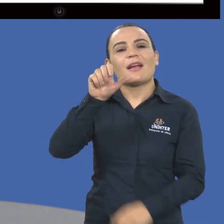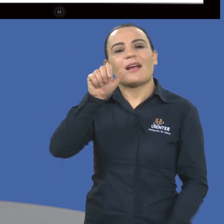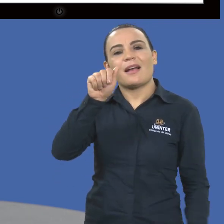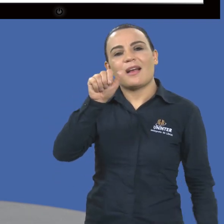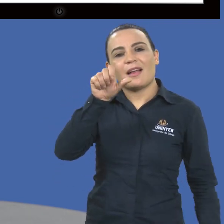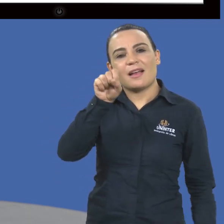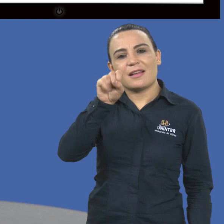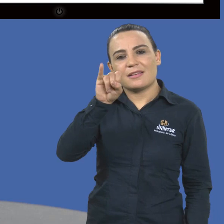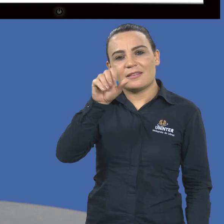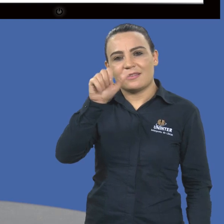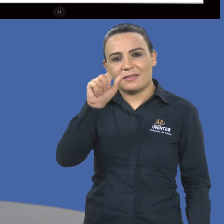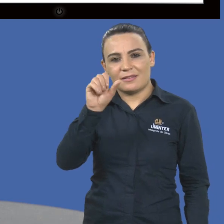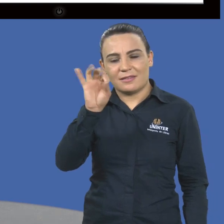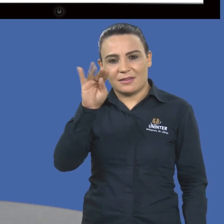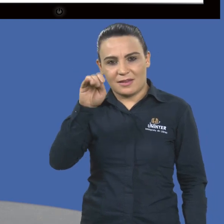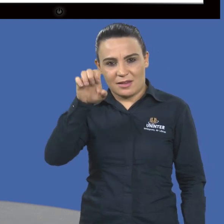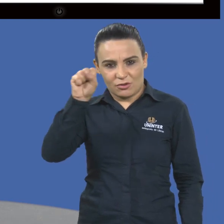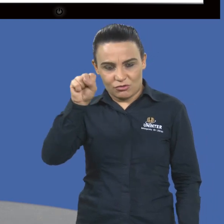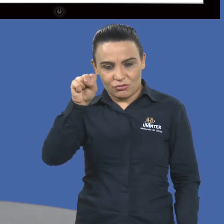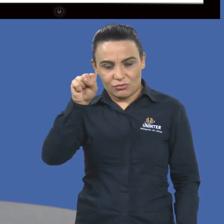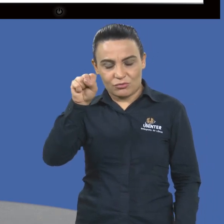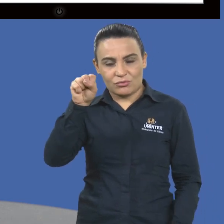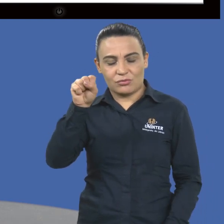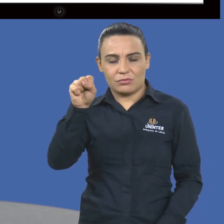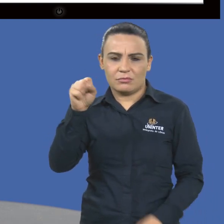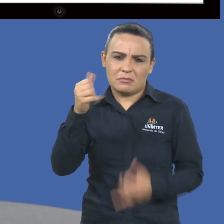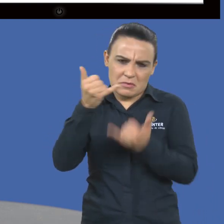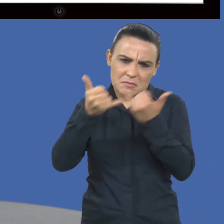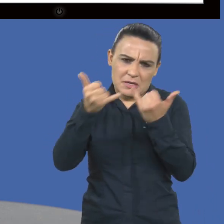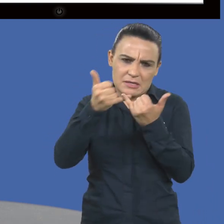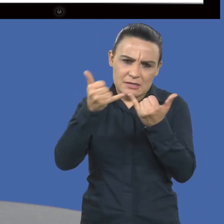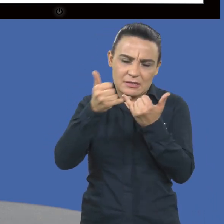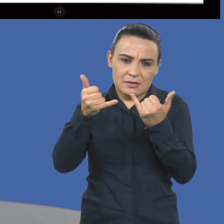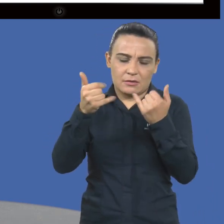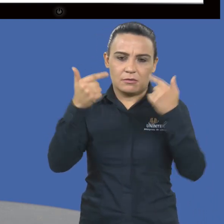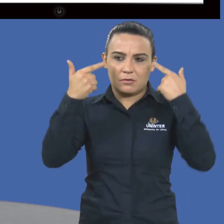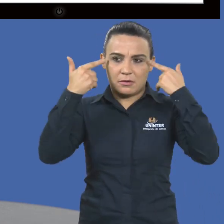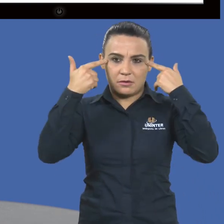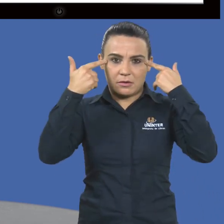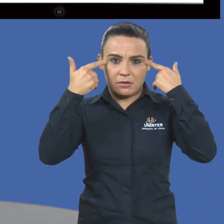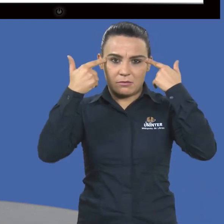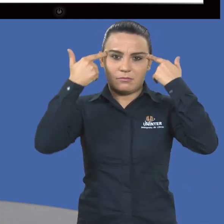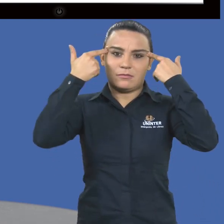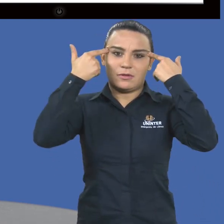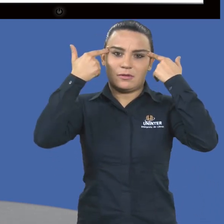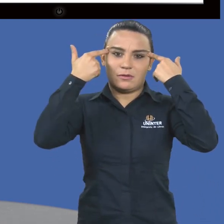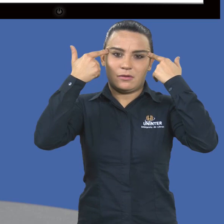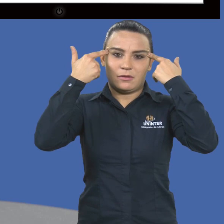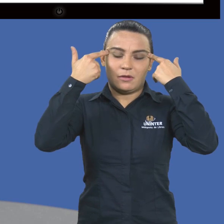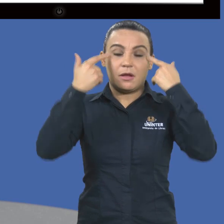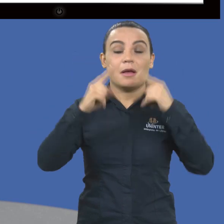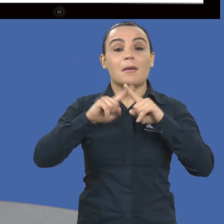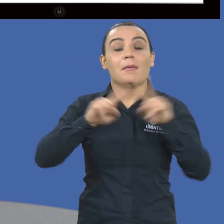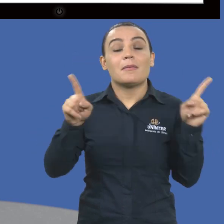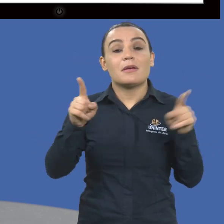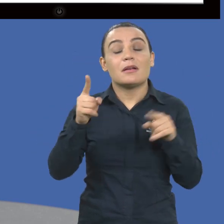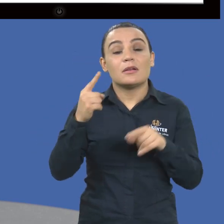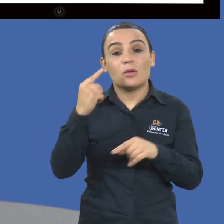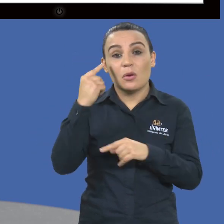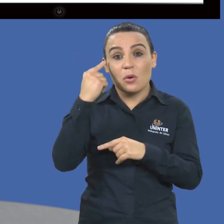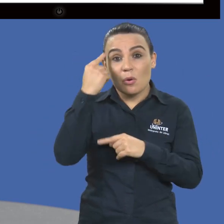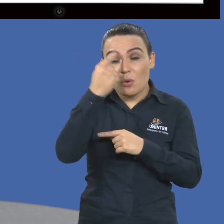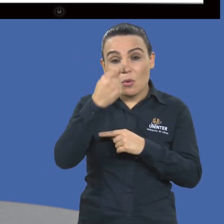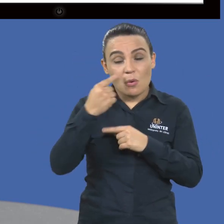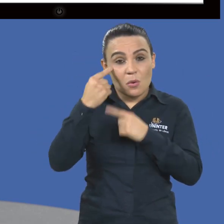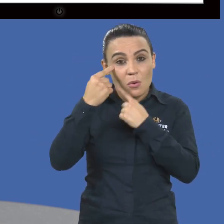asiáticos têm a rima dos olhos igual às nossas. Mas o que assemelha, né,